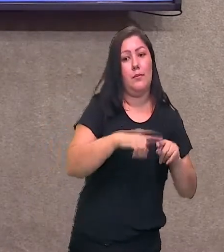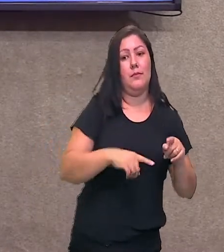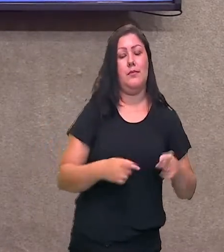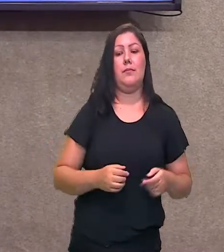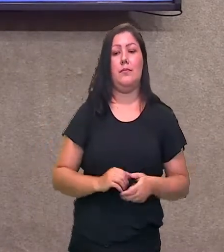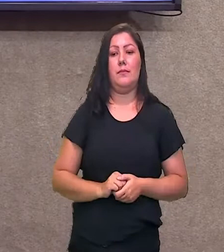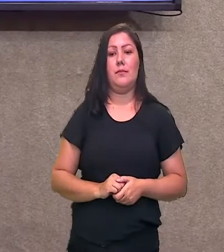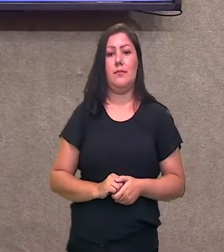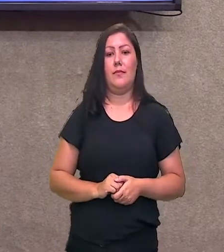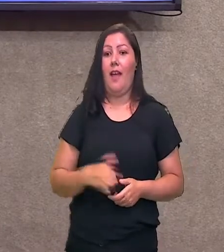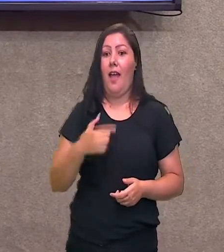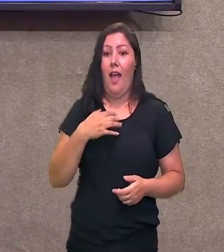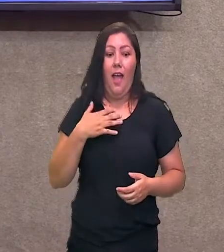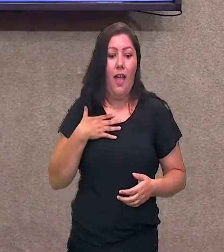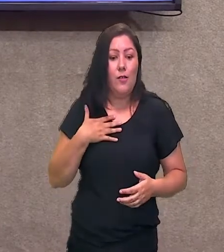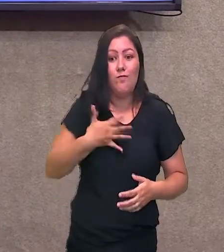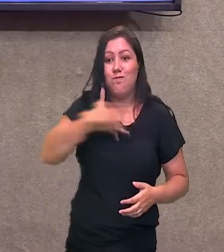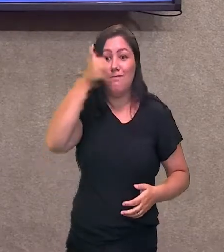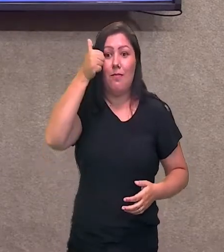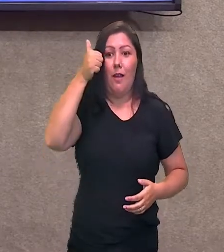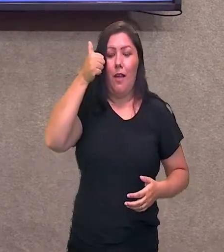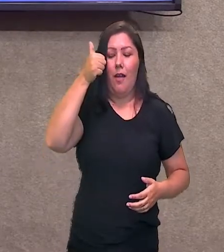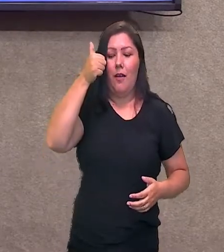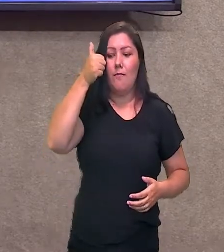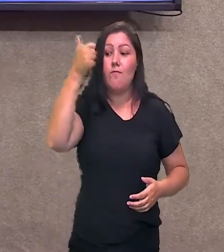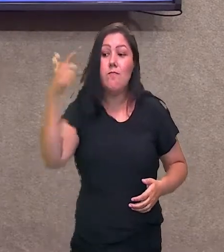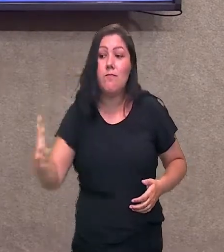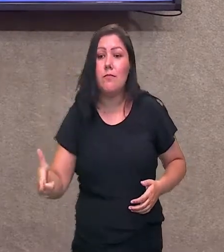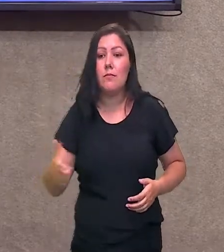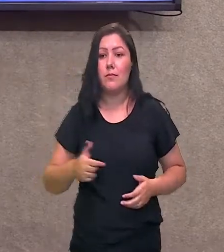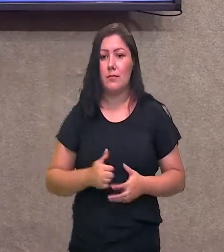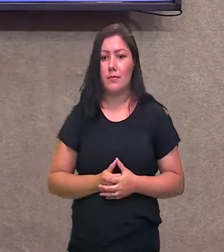Ah, então eu vou fazer melhor que o dele.